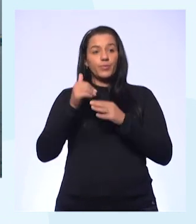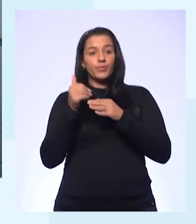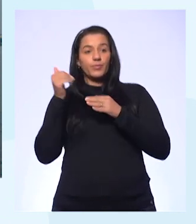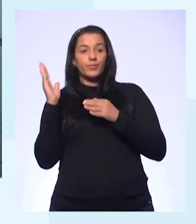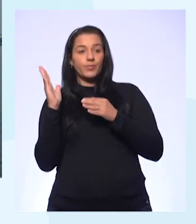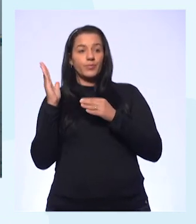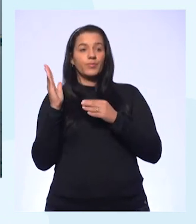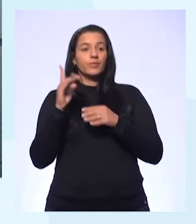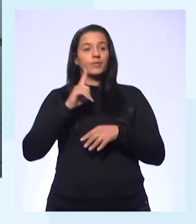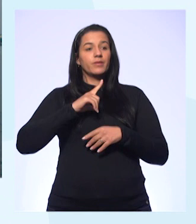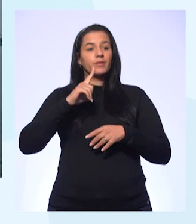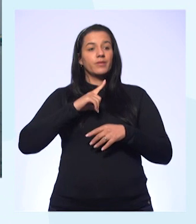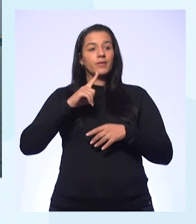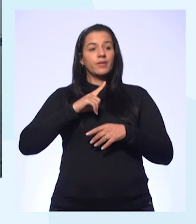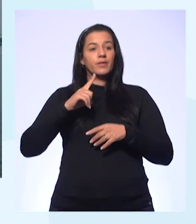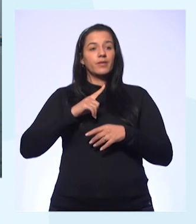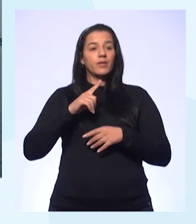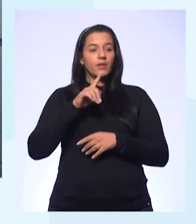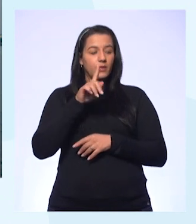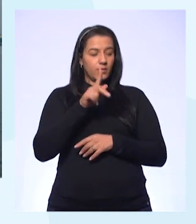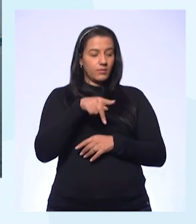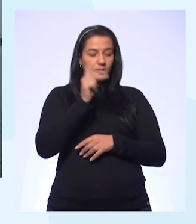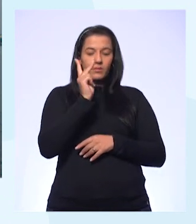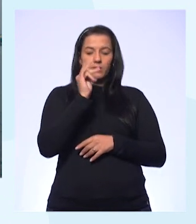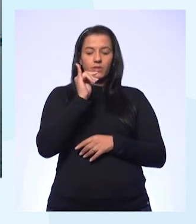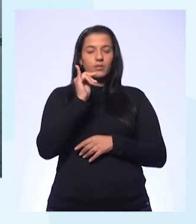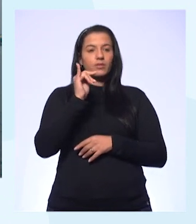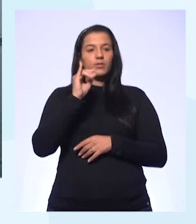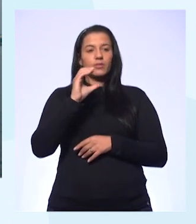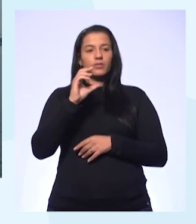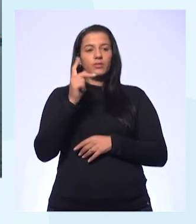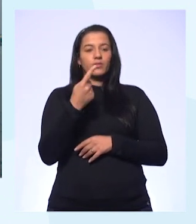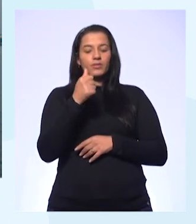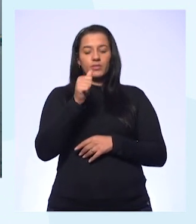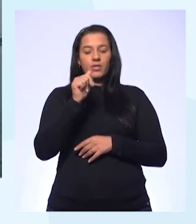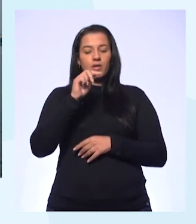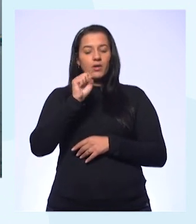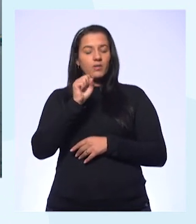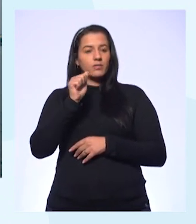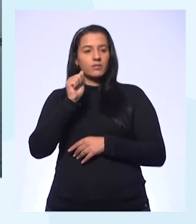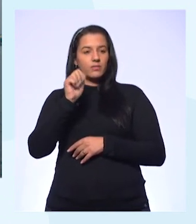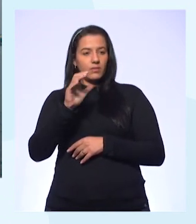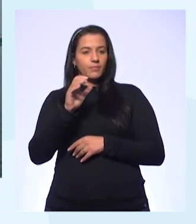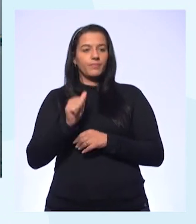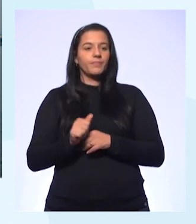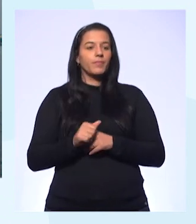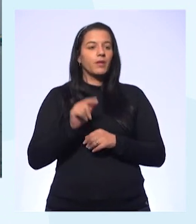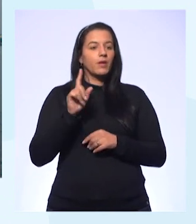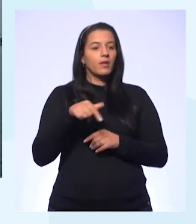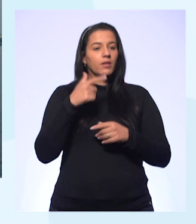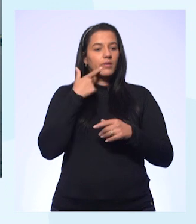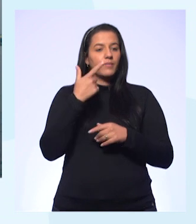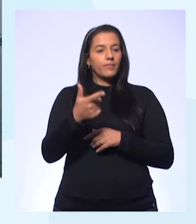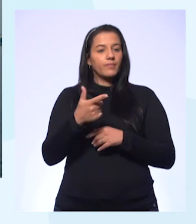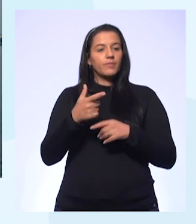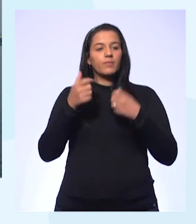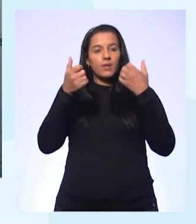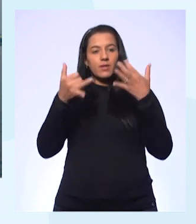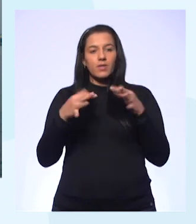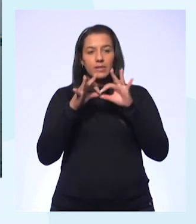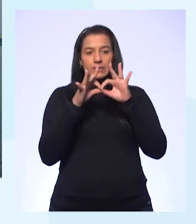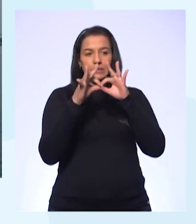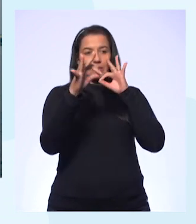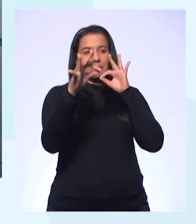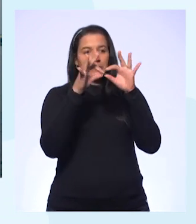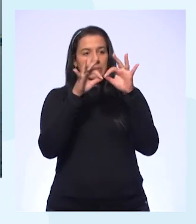do Congo, que é a Kinshasa. Né? Então nós temos Brazzaville onde está tirando a foto e do outro lado, para mostrar, né, a extensão de